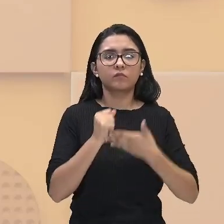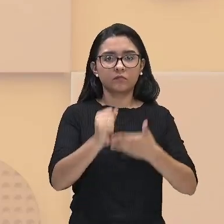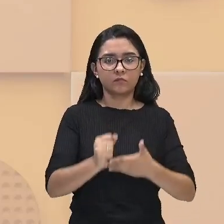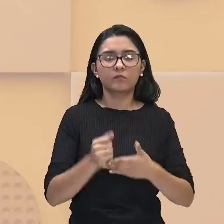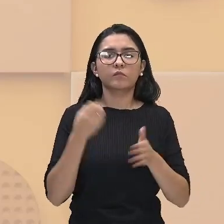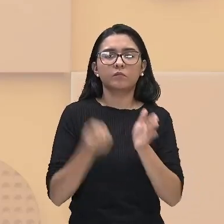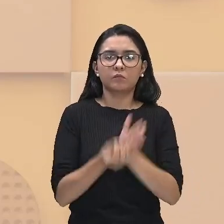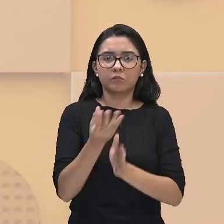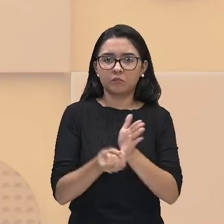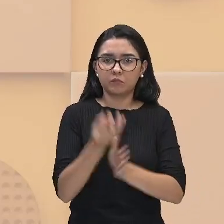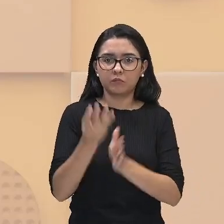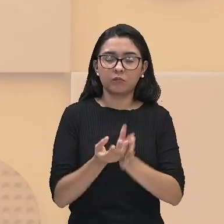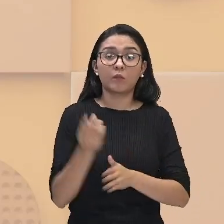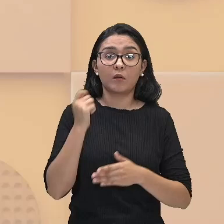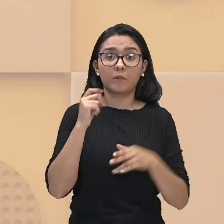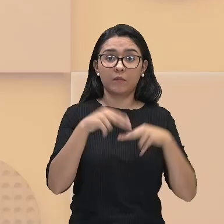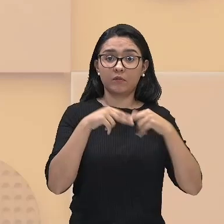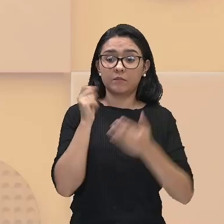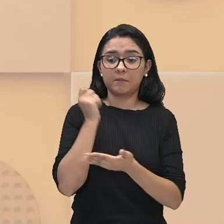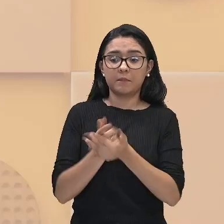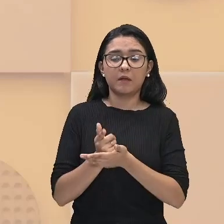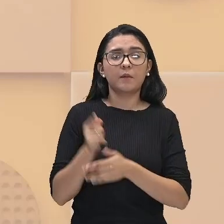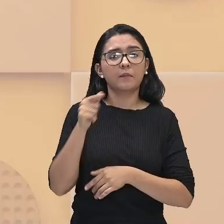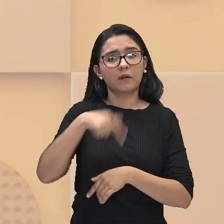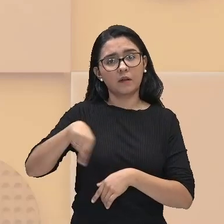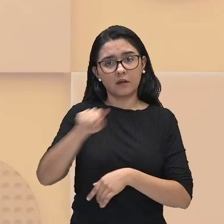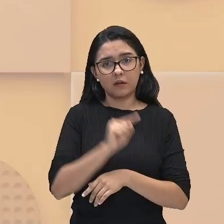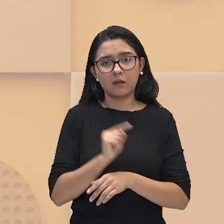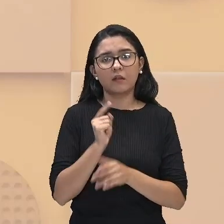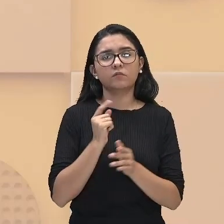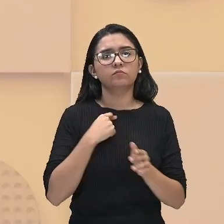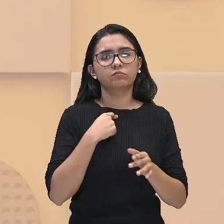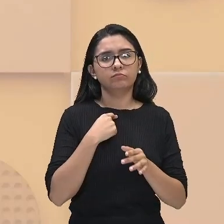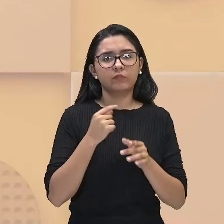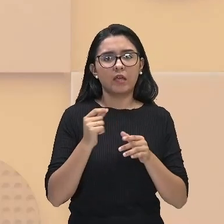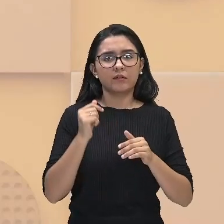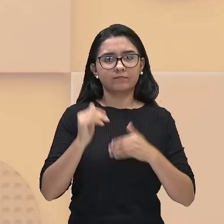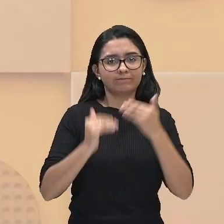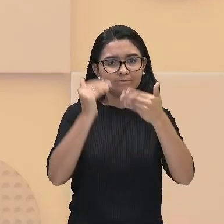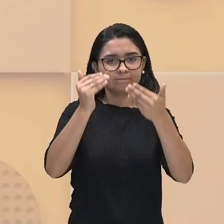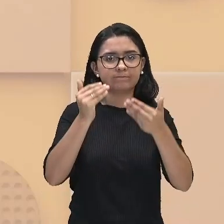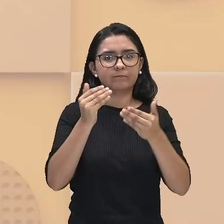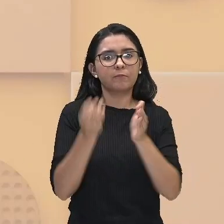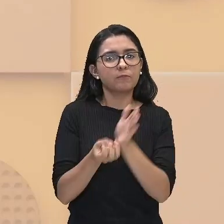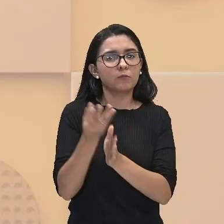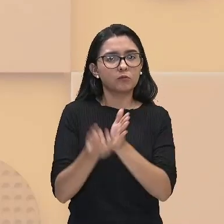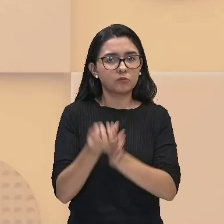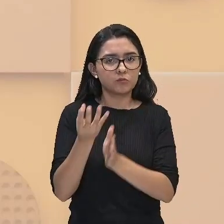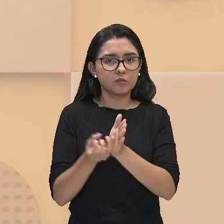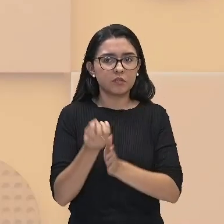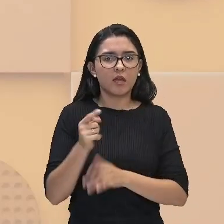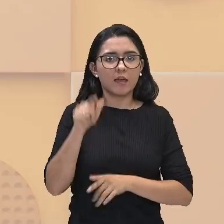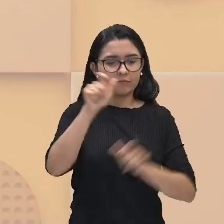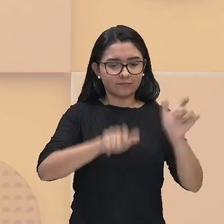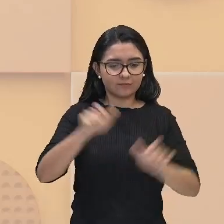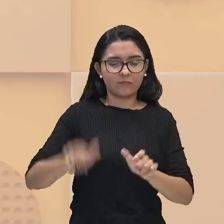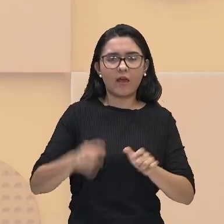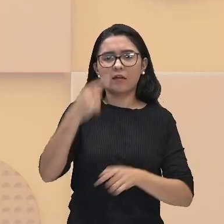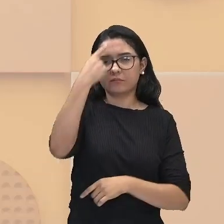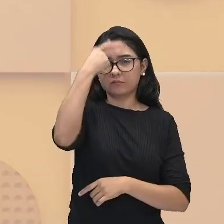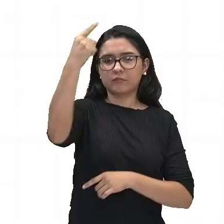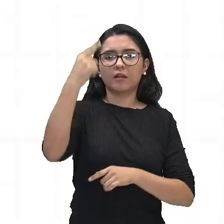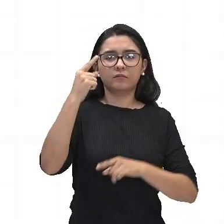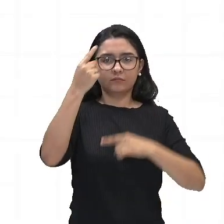pagos para produzir arte. E isso vai desenvolver o pensamento ali criativo desses artistas. Continuando com